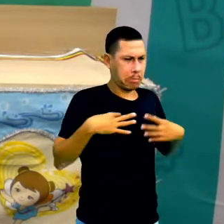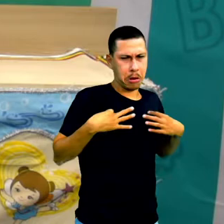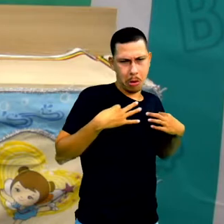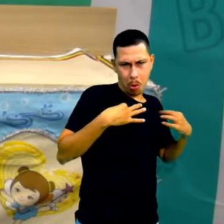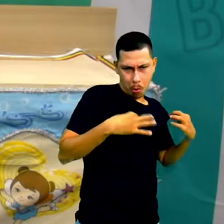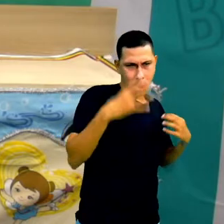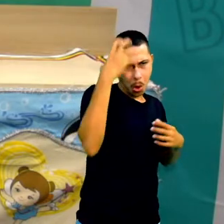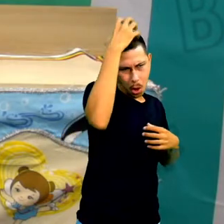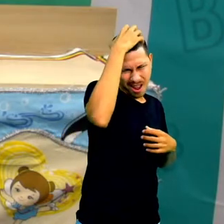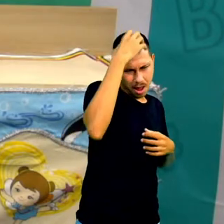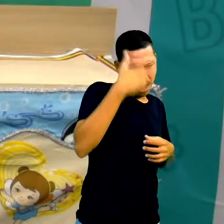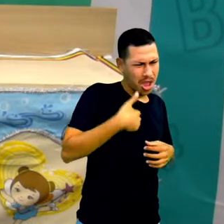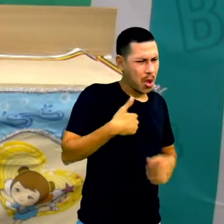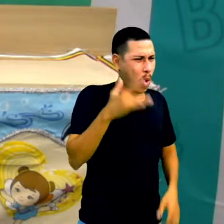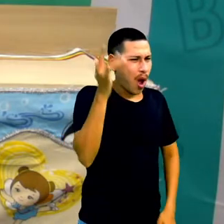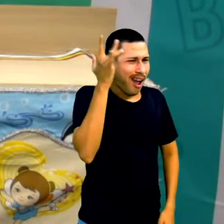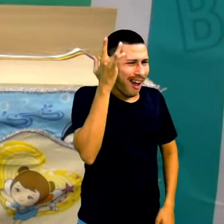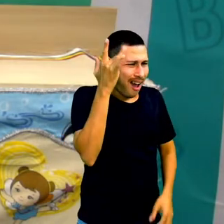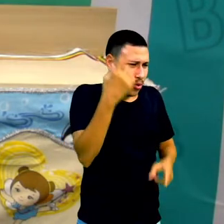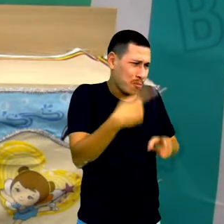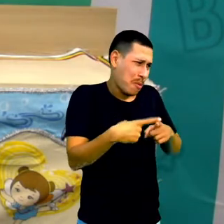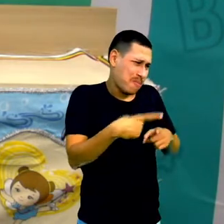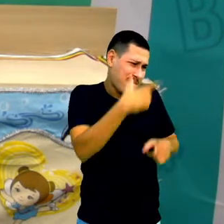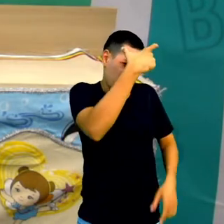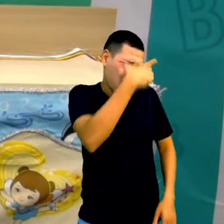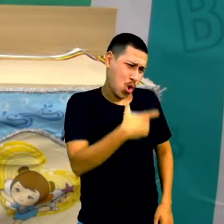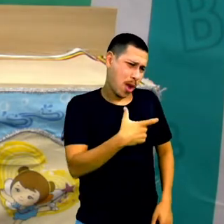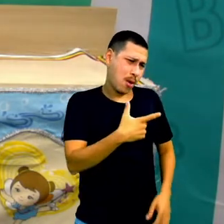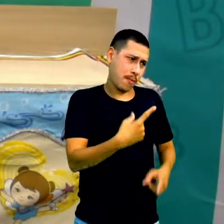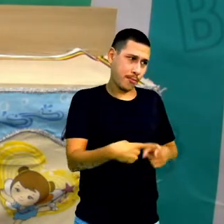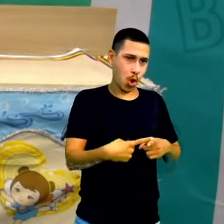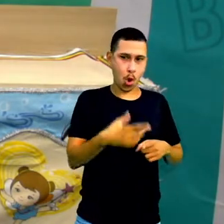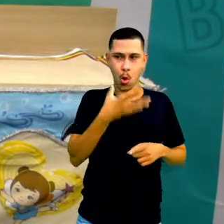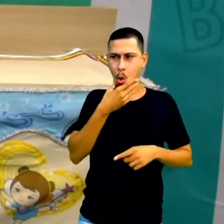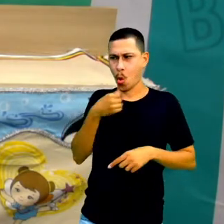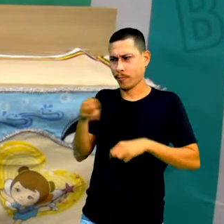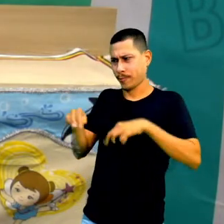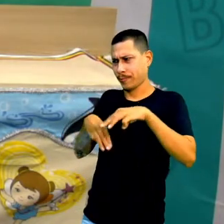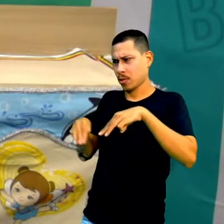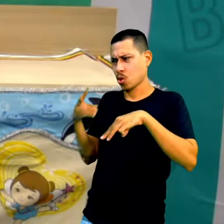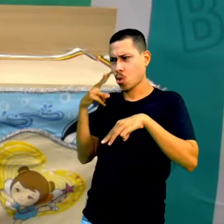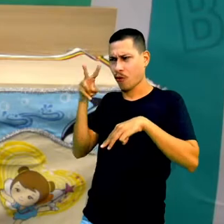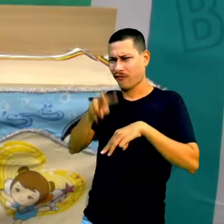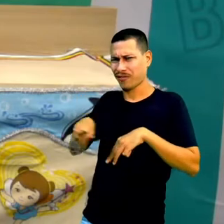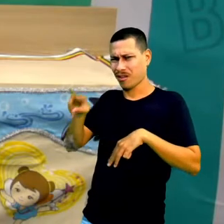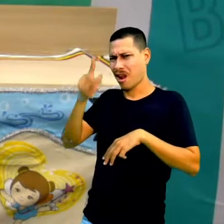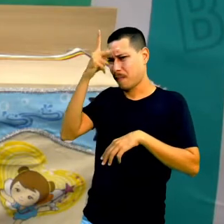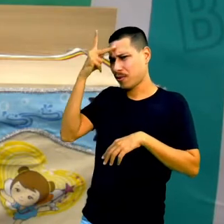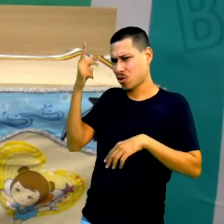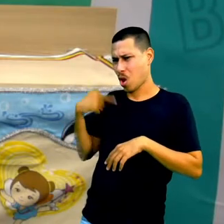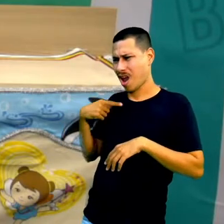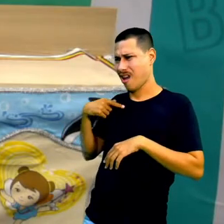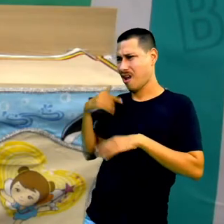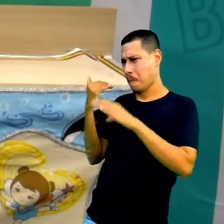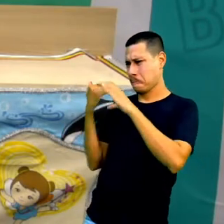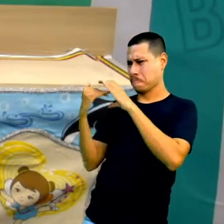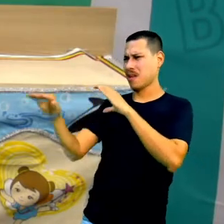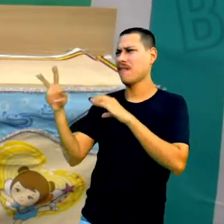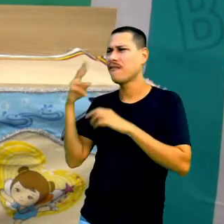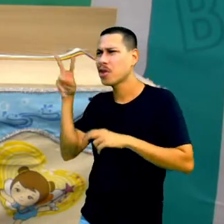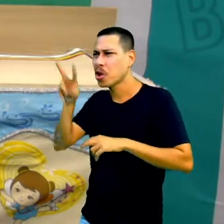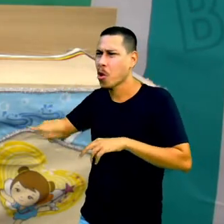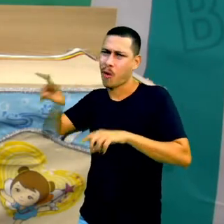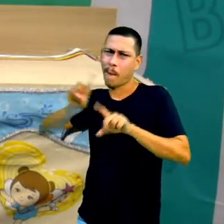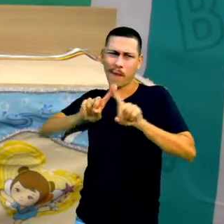o rei disse assim: então eu acho que o problema é só eu, porque o ministro viu, as pessoas que eu mandei viram, mas eu não estou vendo